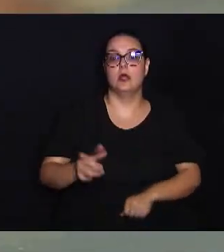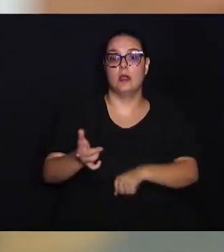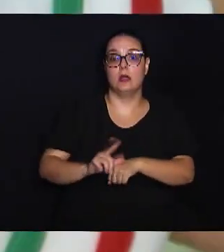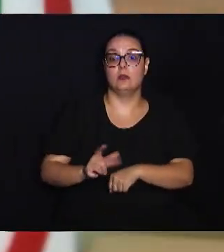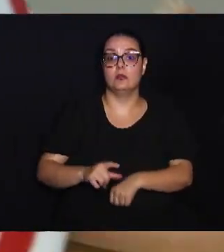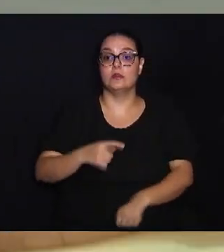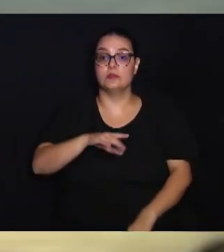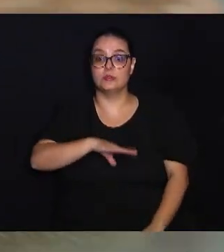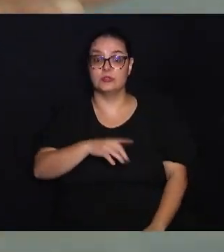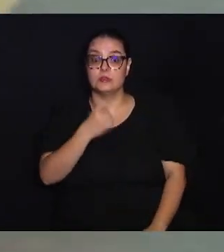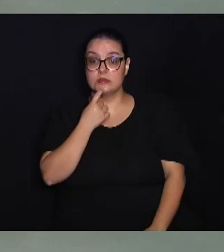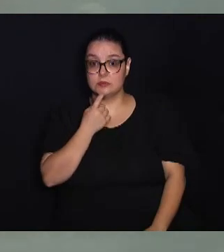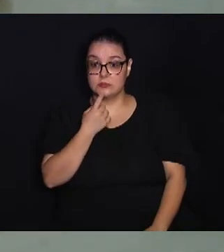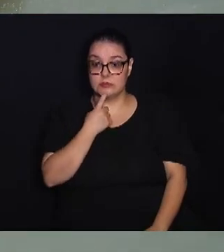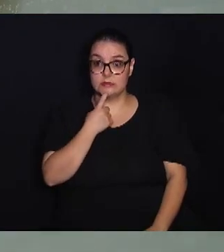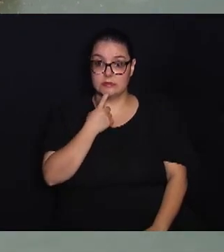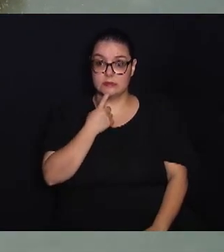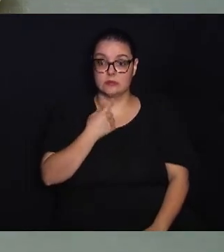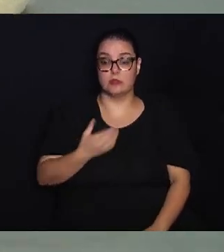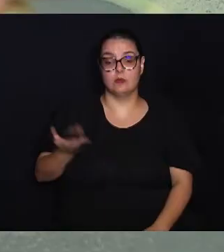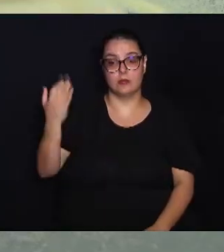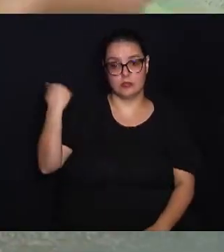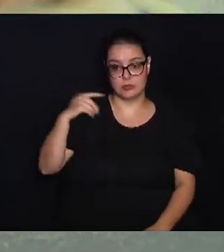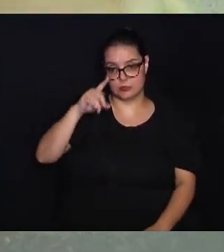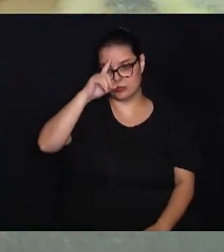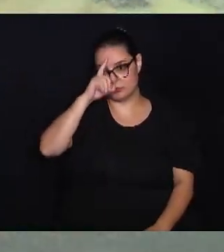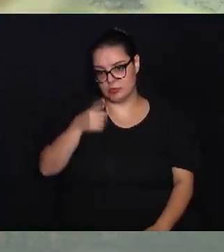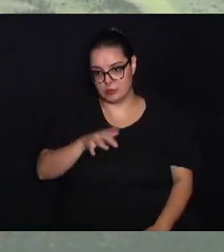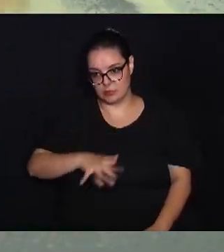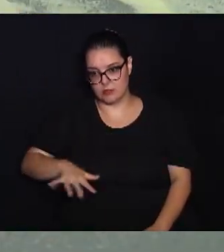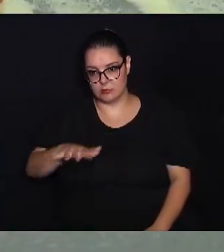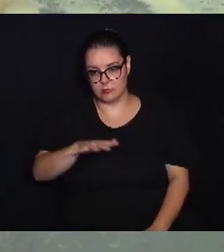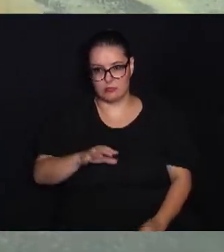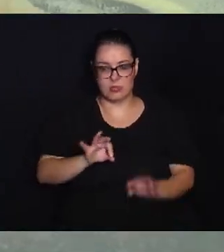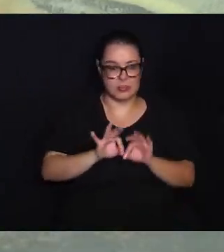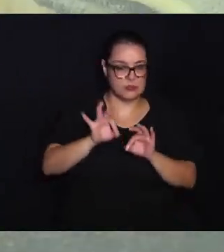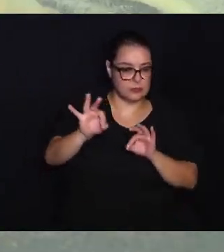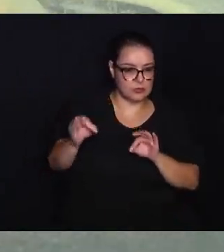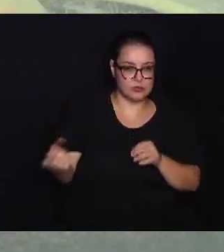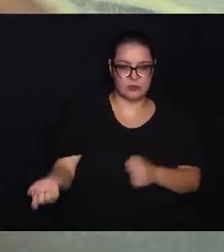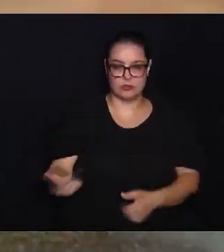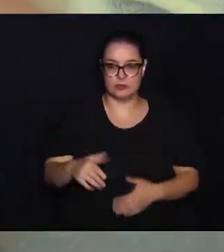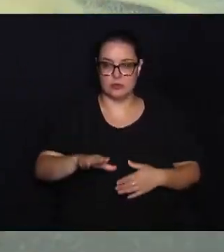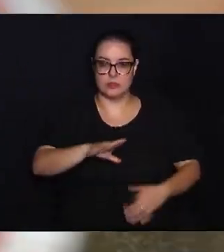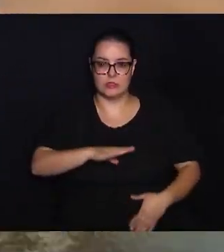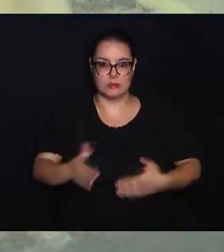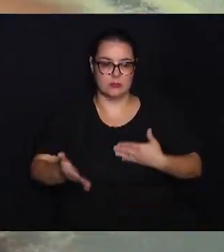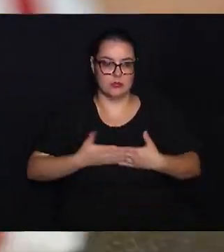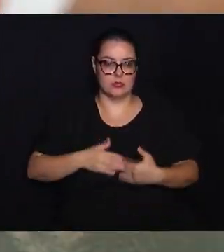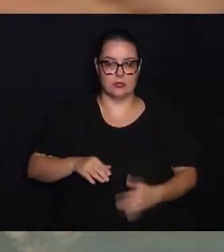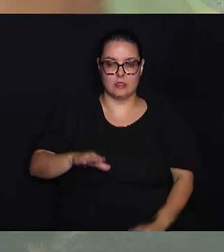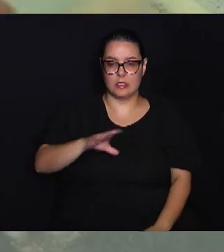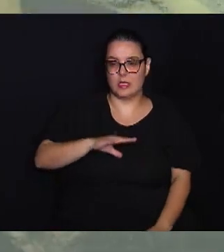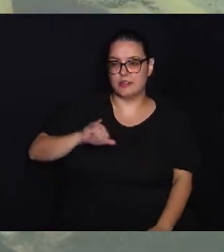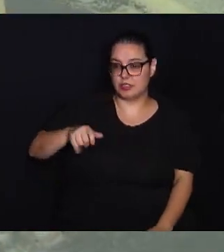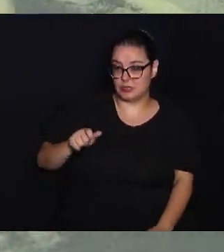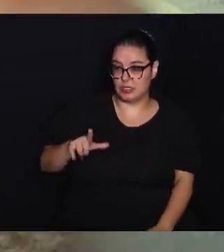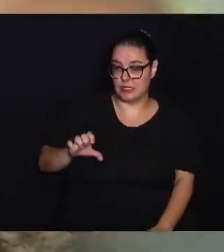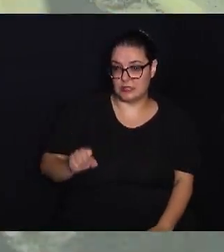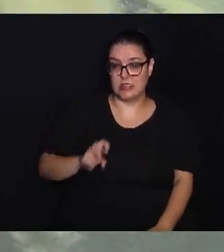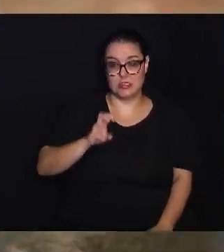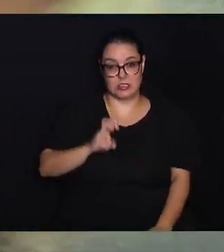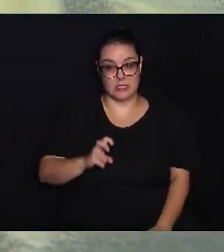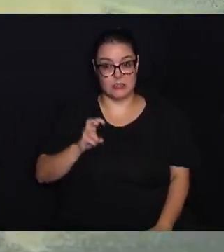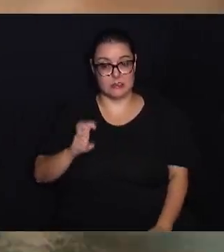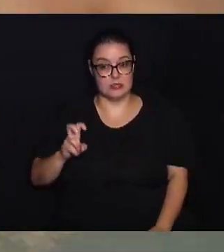surgiu a loja de Campinas eh o antigo proprietário ele era de uma região mais longe que Rio Preto ele tá lá em Jales a